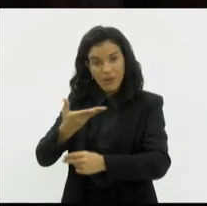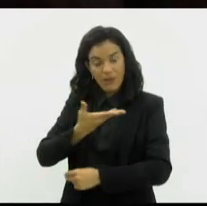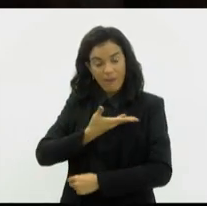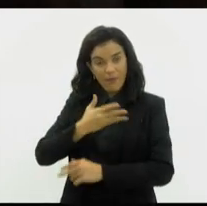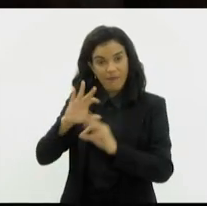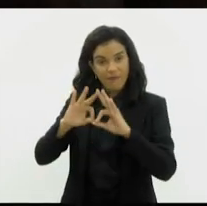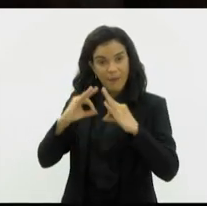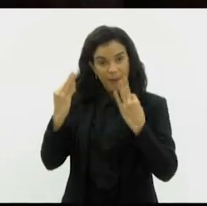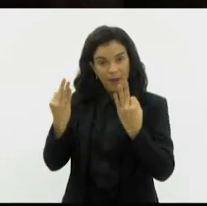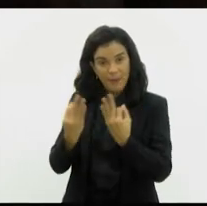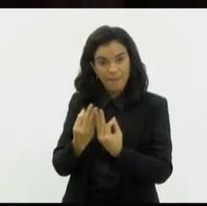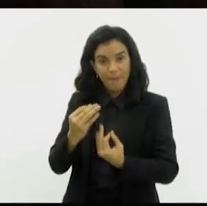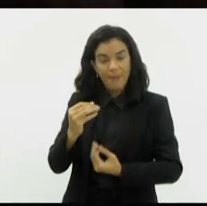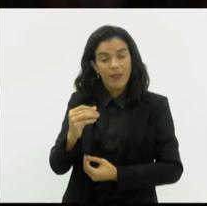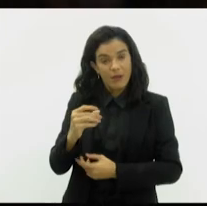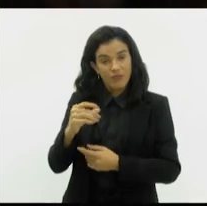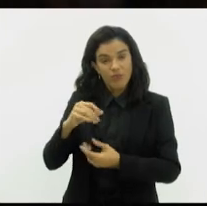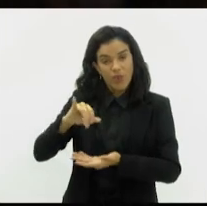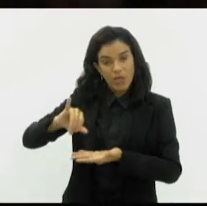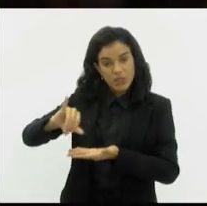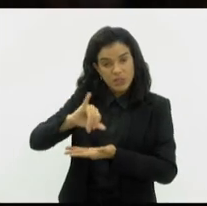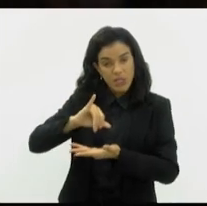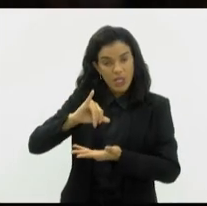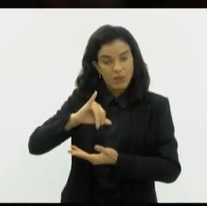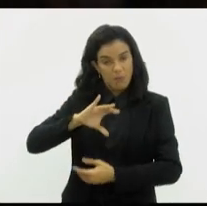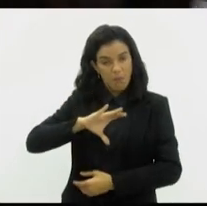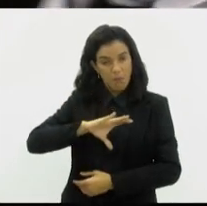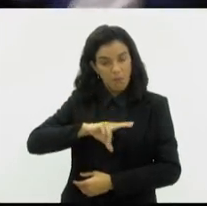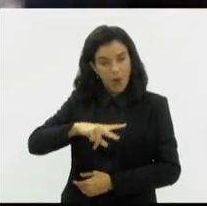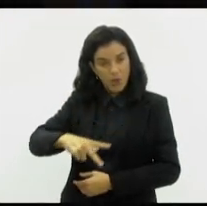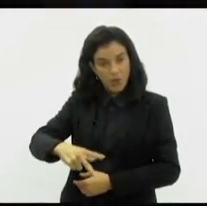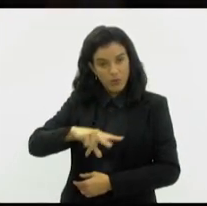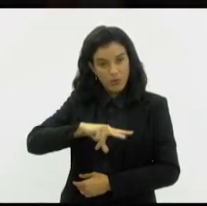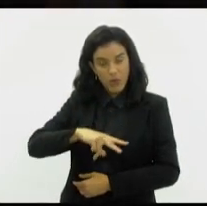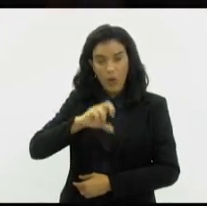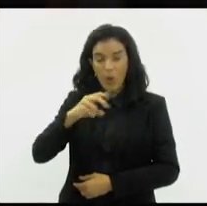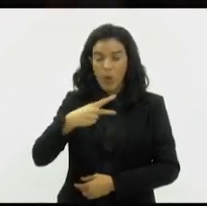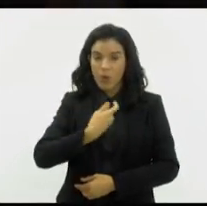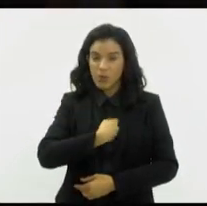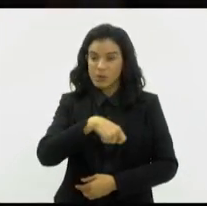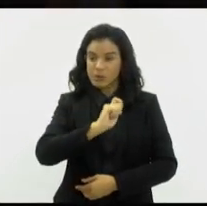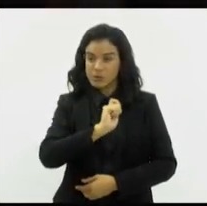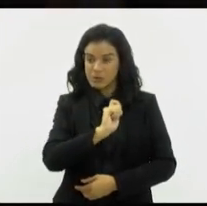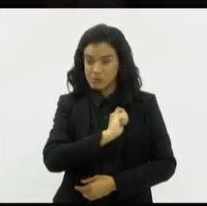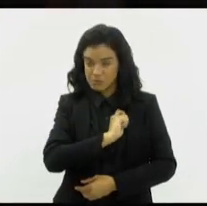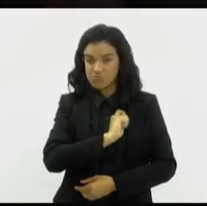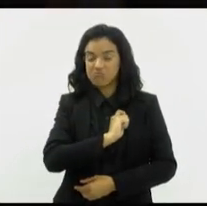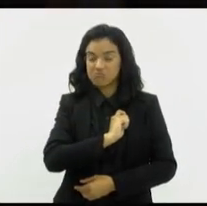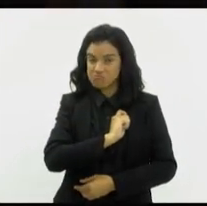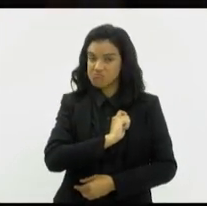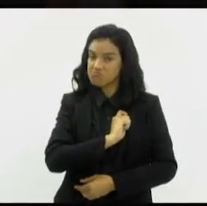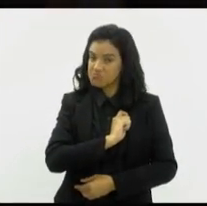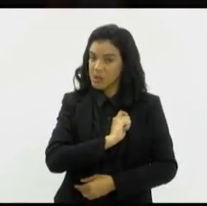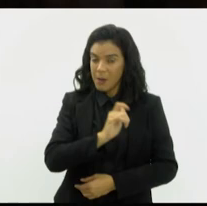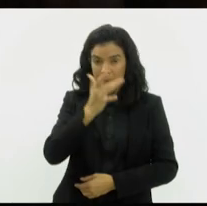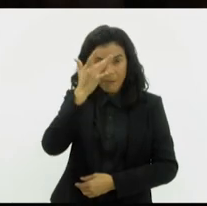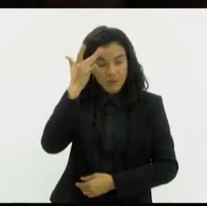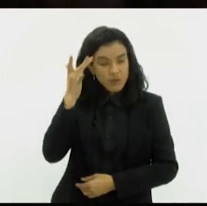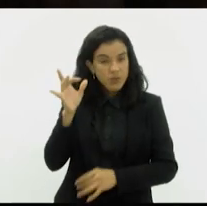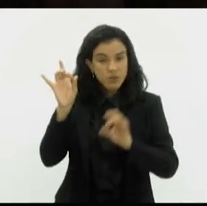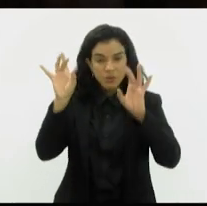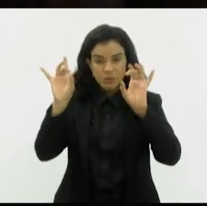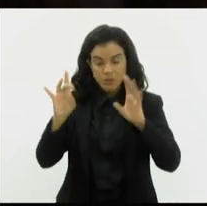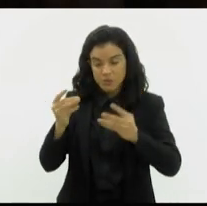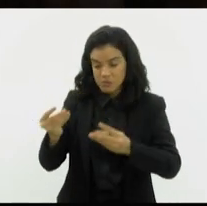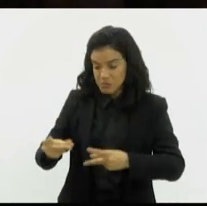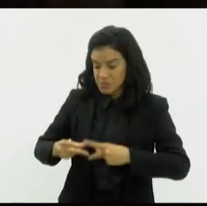familiares. Um azeite desse português, espanhol, evidentemente para as pessoas mais especiais, né?